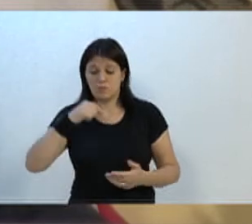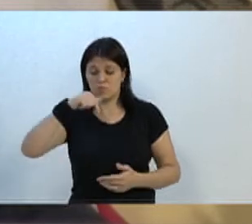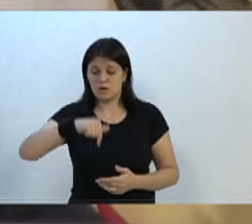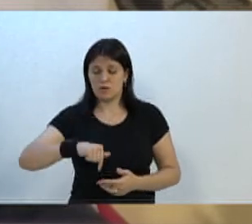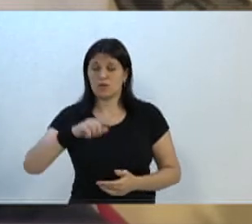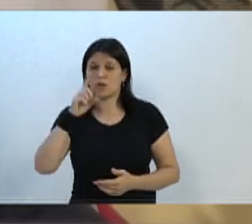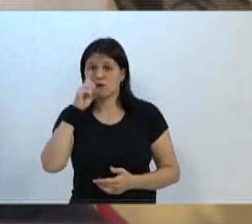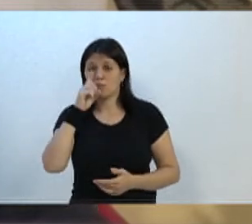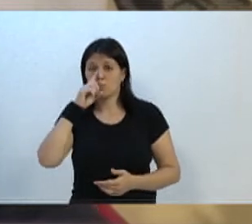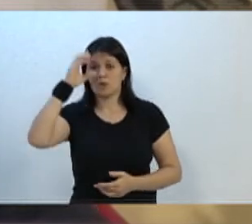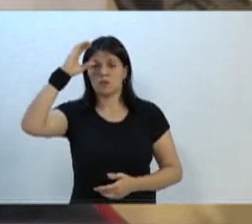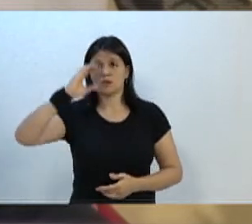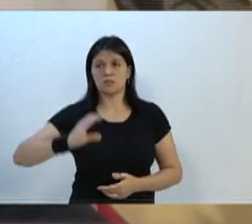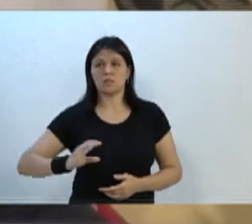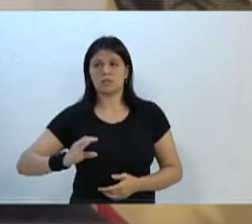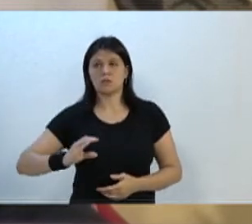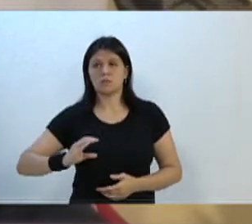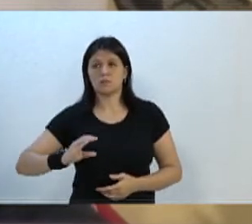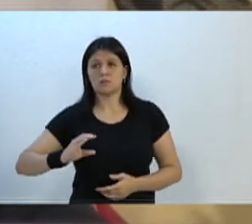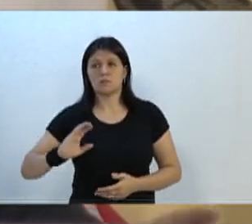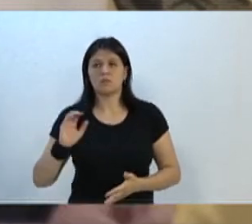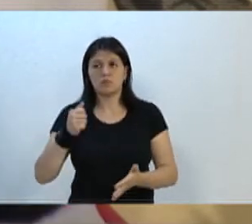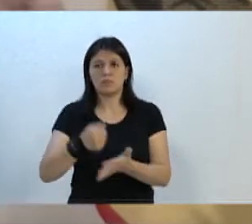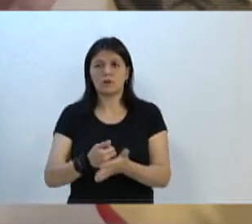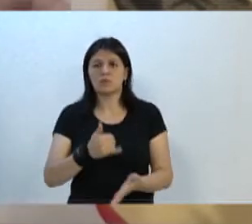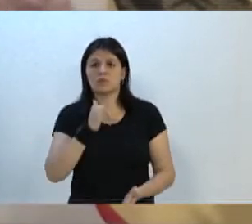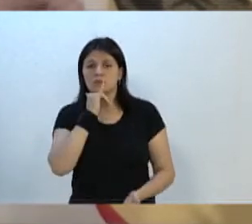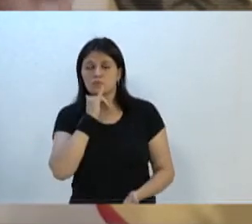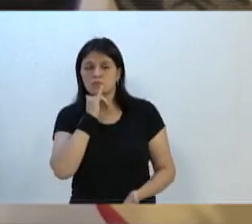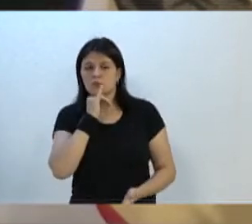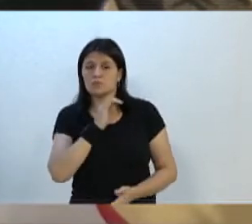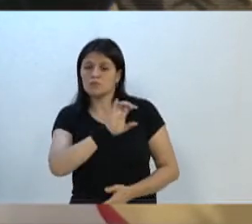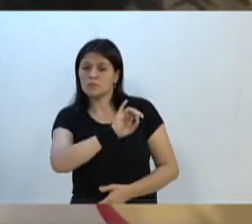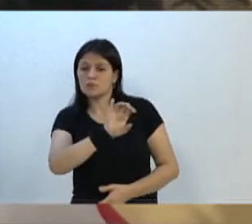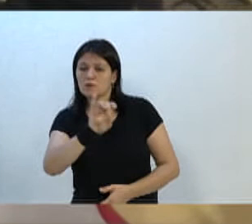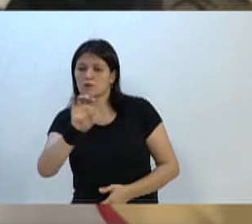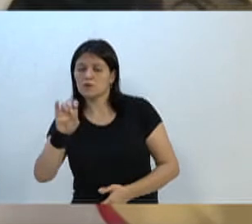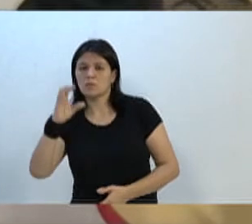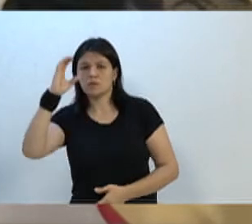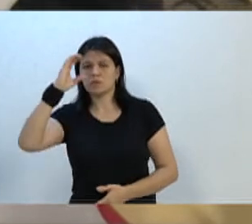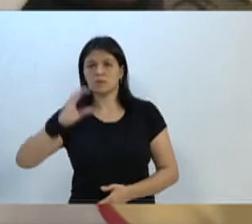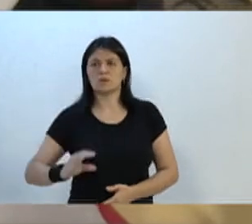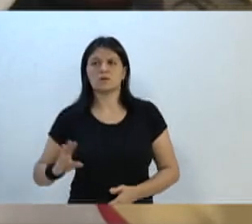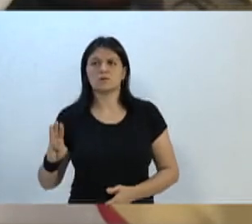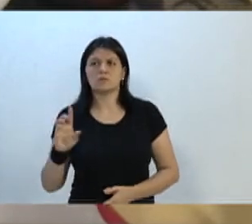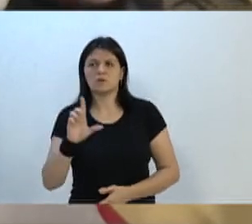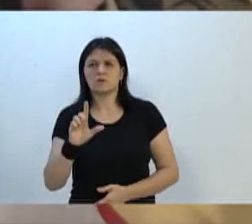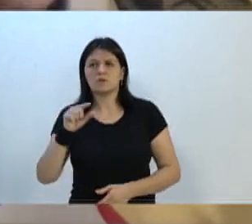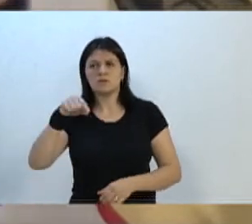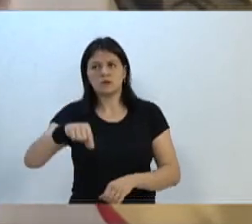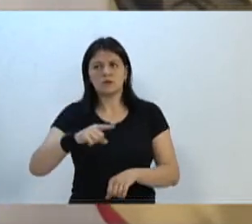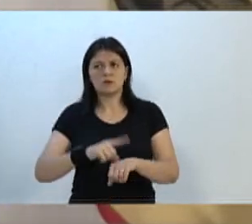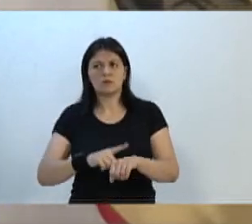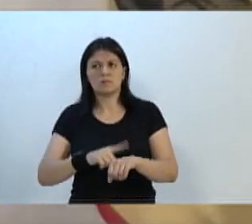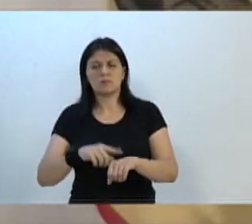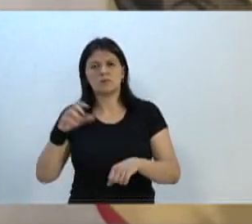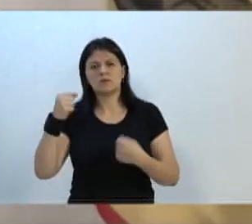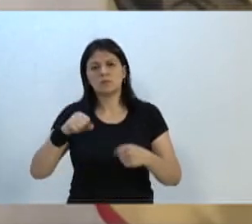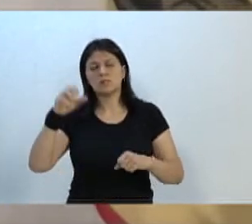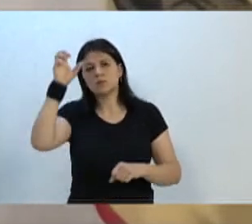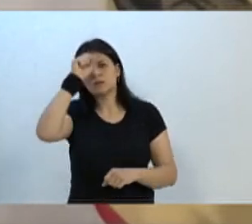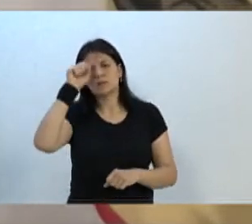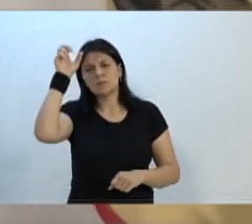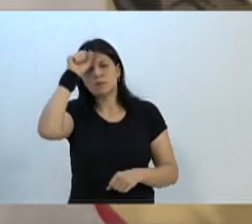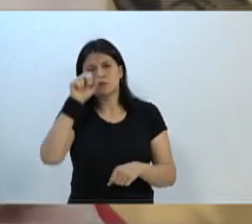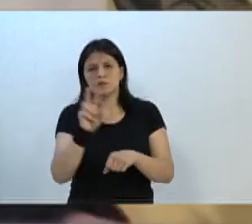como cidadã como contribuinte cada um cidadão de Blumenau que está aqui nesse momento tem que aprender a ser fiscal